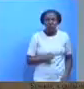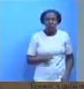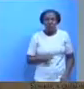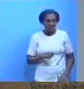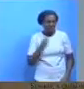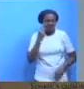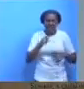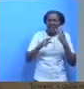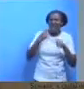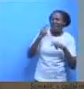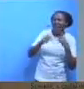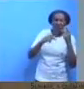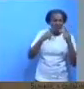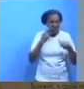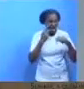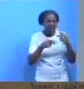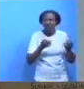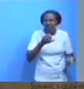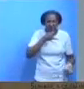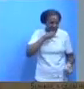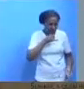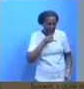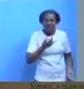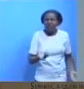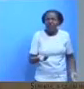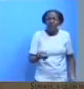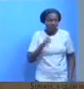eu falava isso aqui na primeira noite do acampamento.